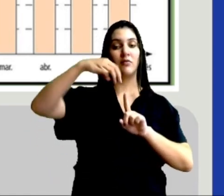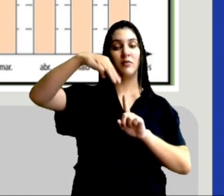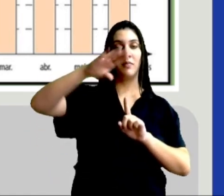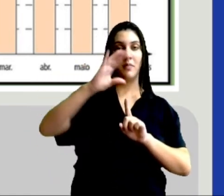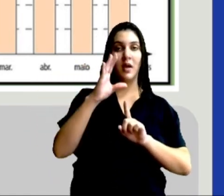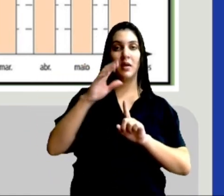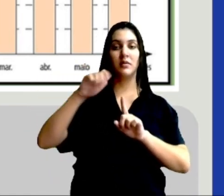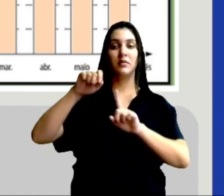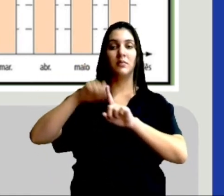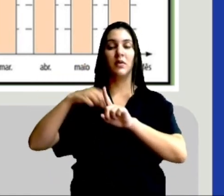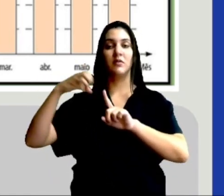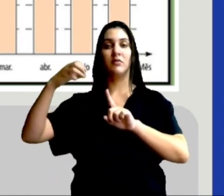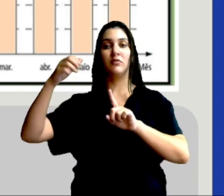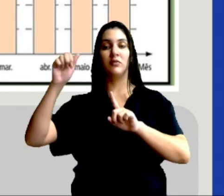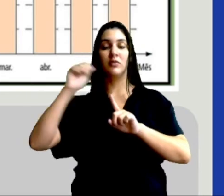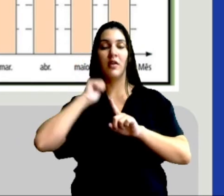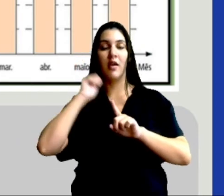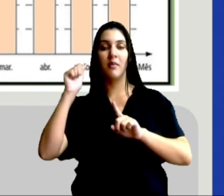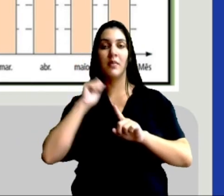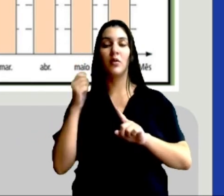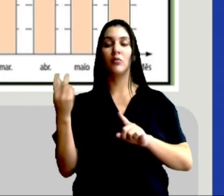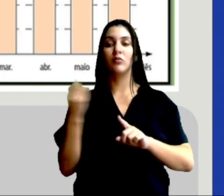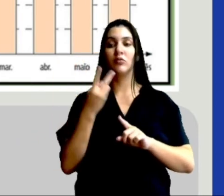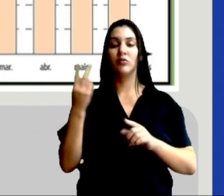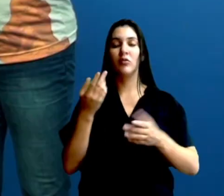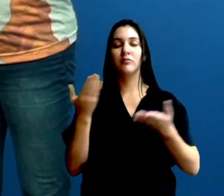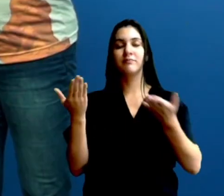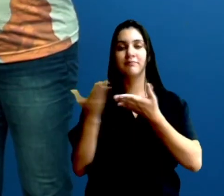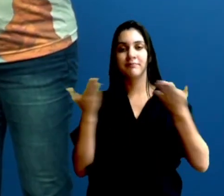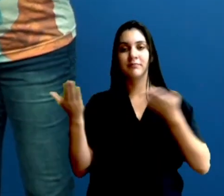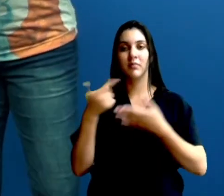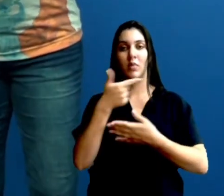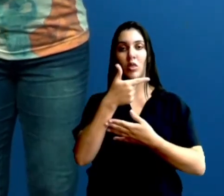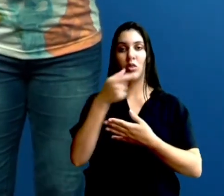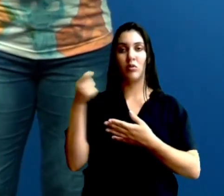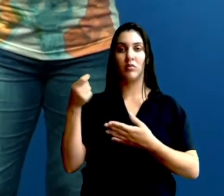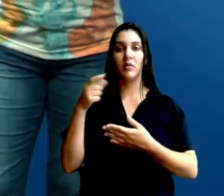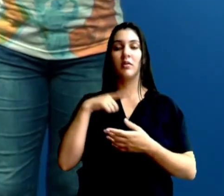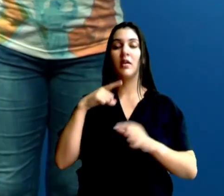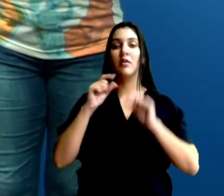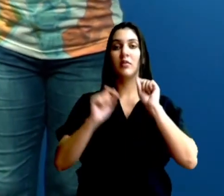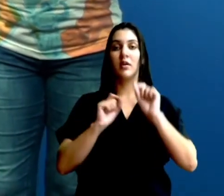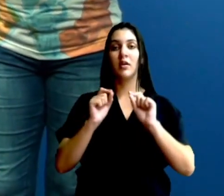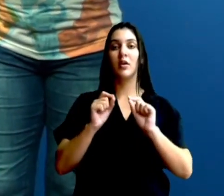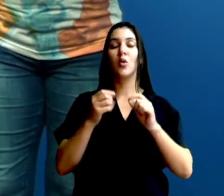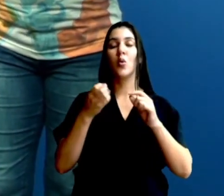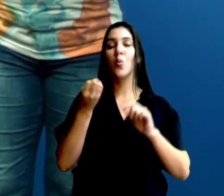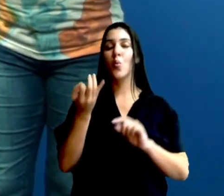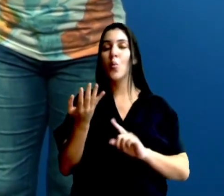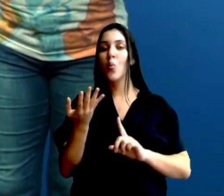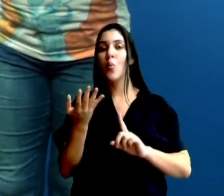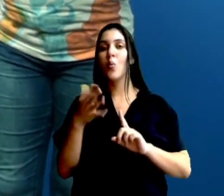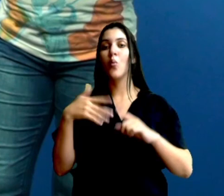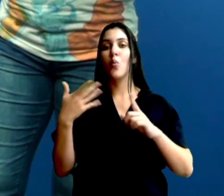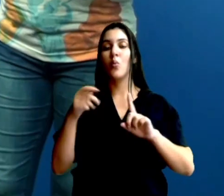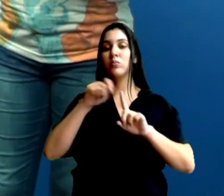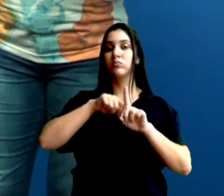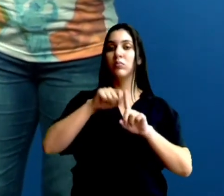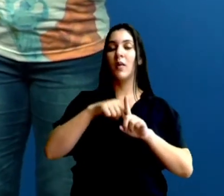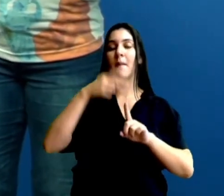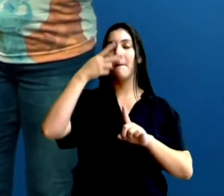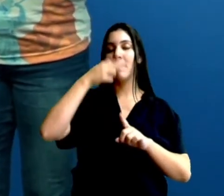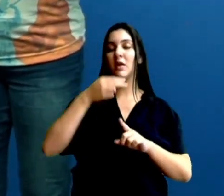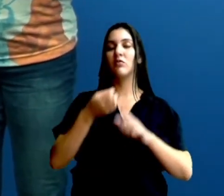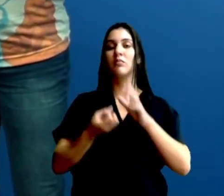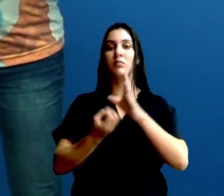Olha que os dois estão aqui, ó, em relação ao número 200. Então, eu tenho quem? Quais foram os meses que tiveram a mesma quantidade